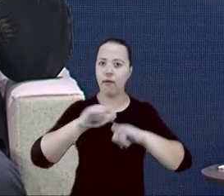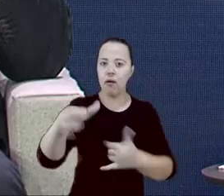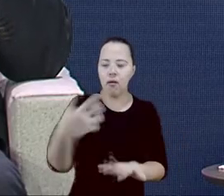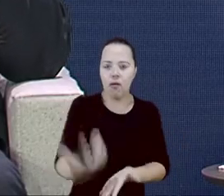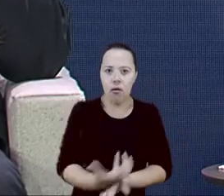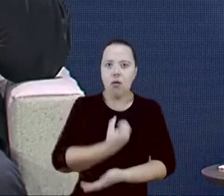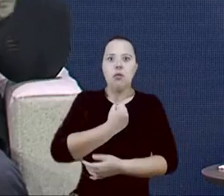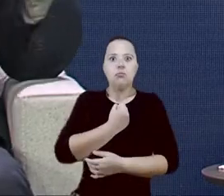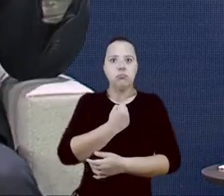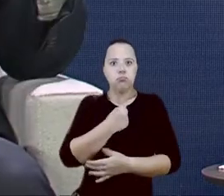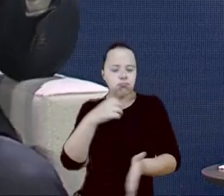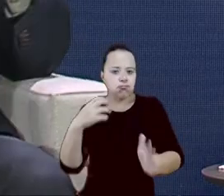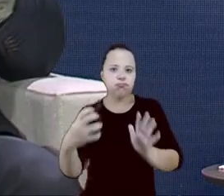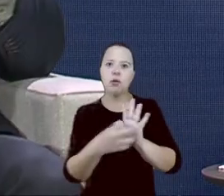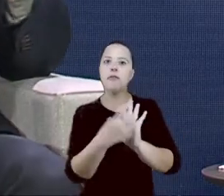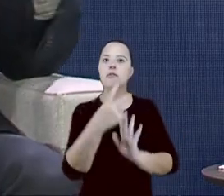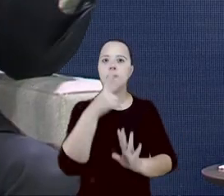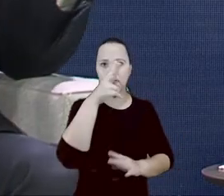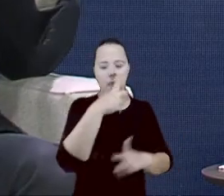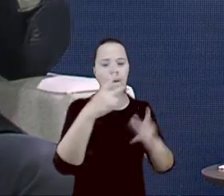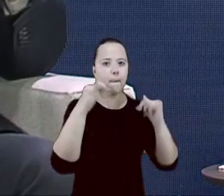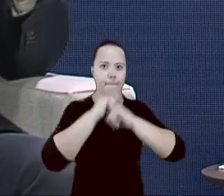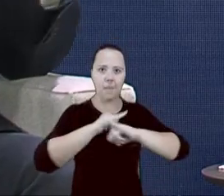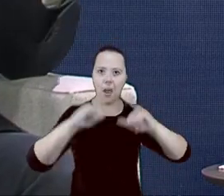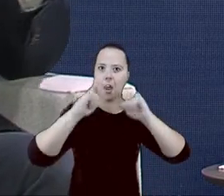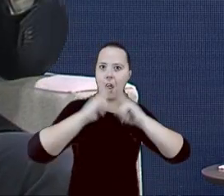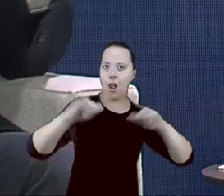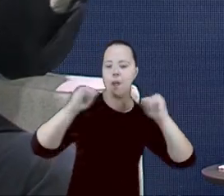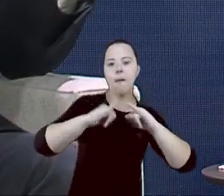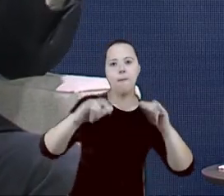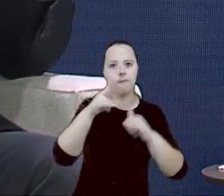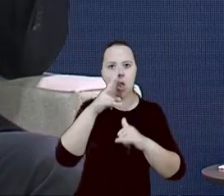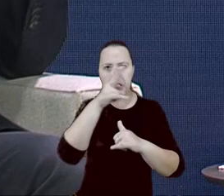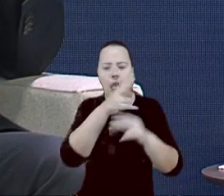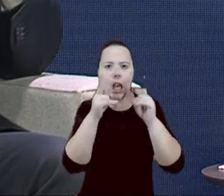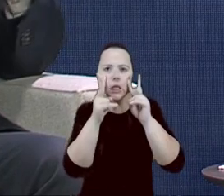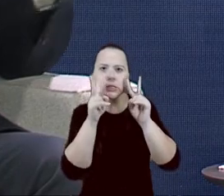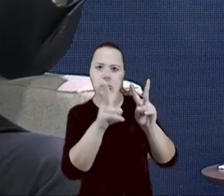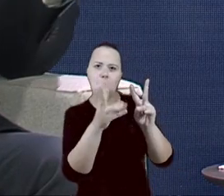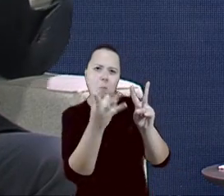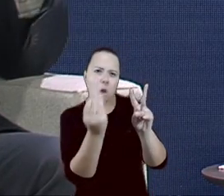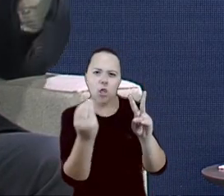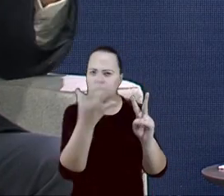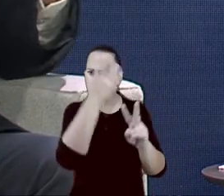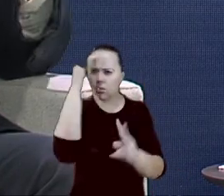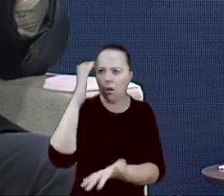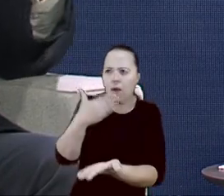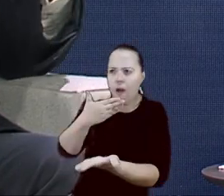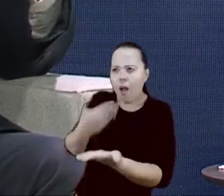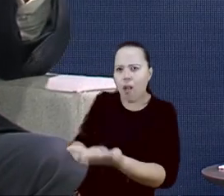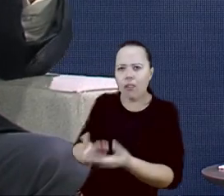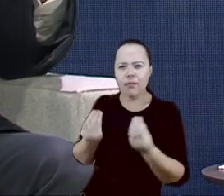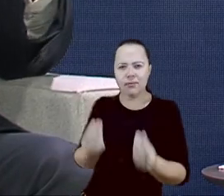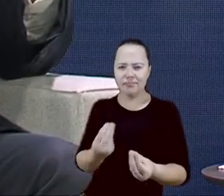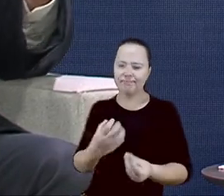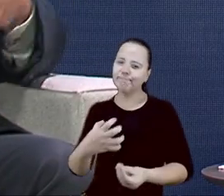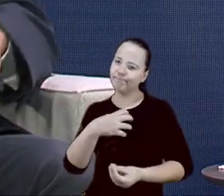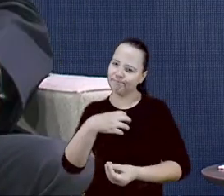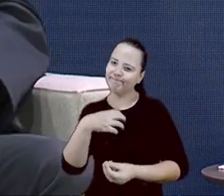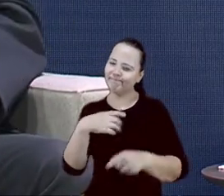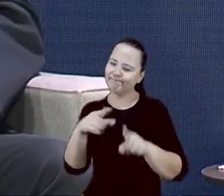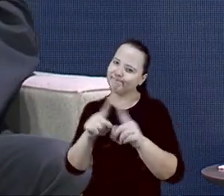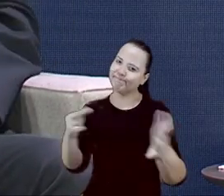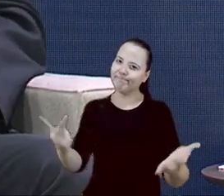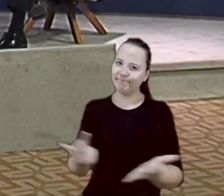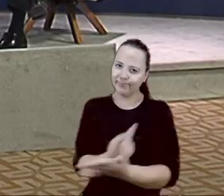foi que deu muito barulho no mercado né Achou muito atenção tem muita mídia isso acaba tendo esse Impacto um pouco indireto na